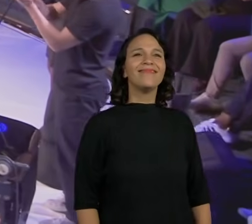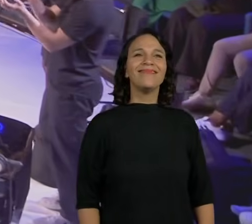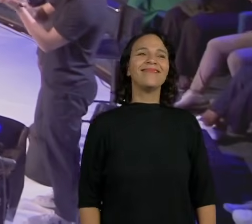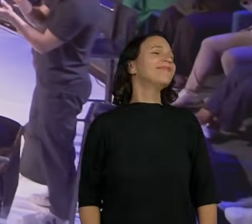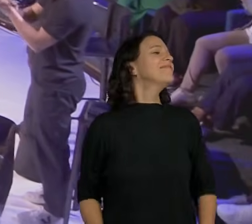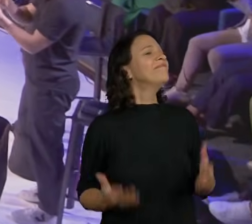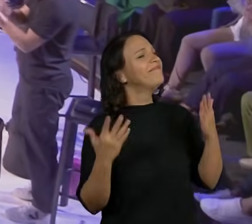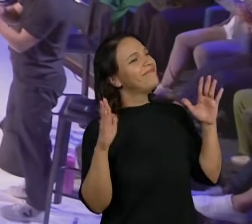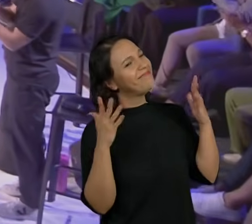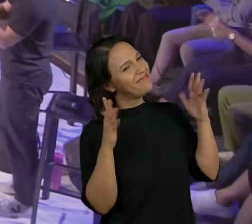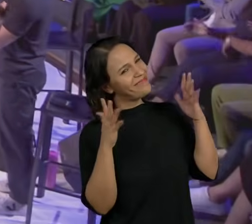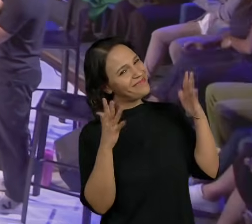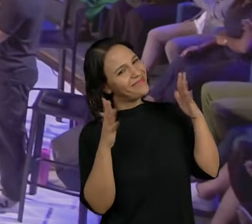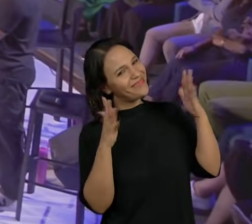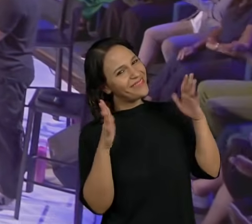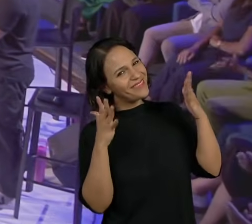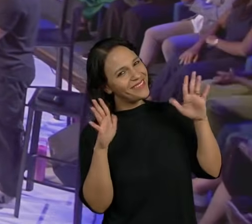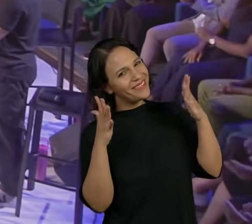Falcão!